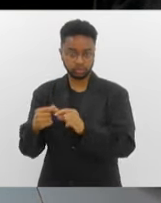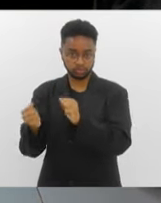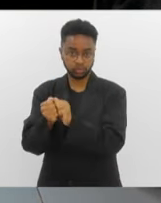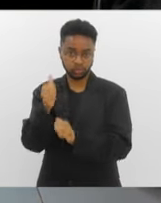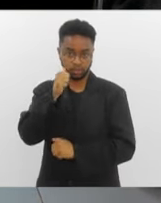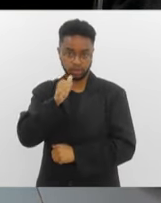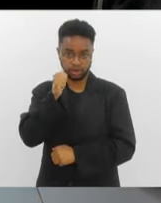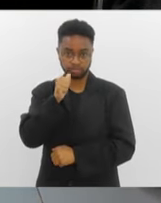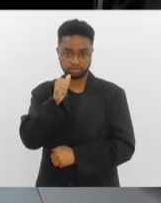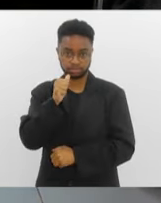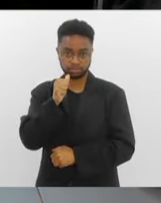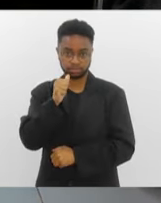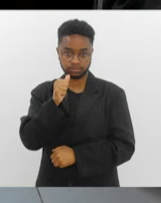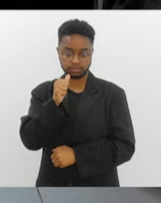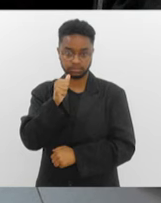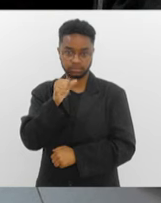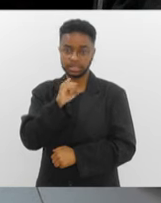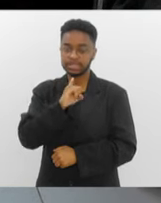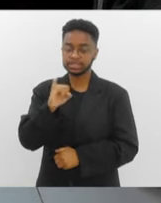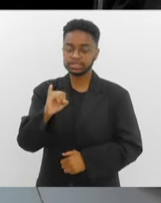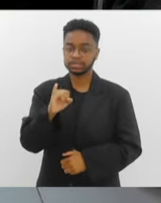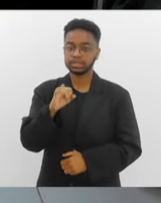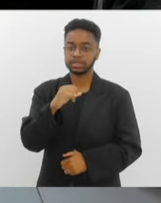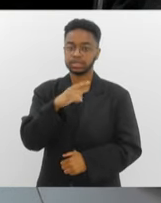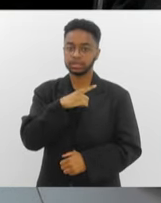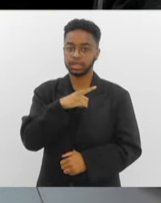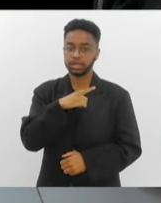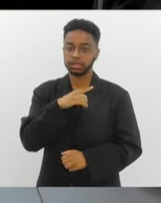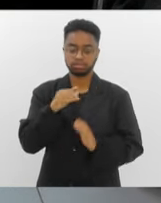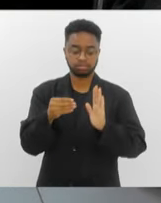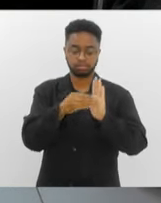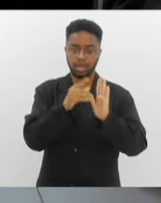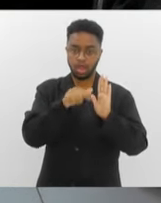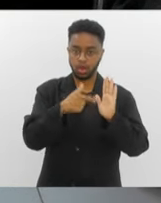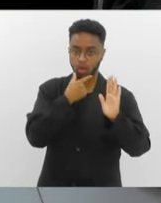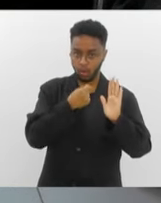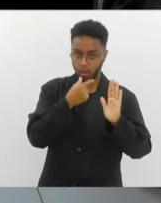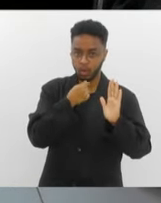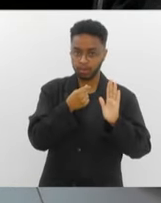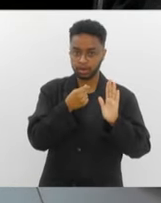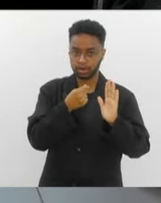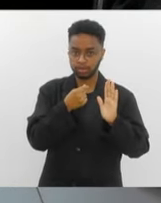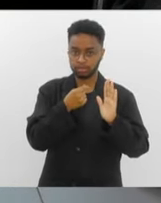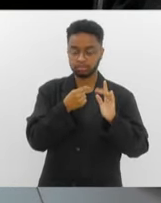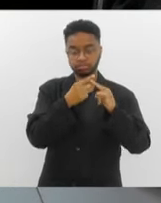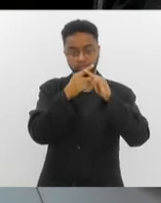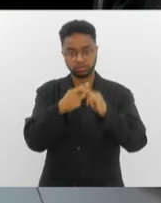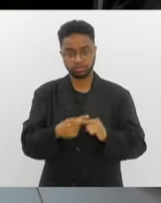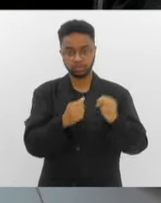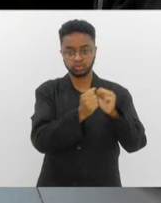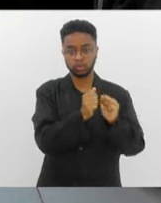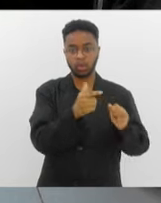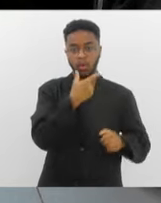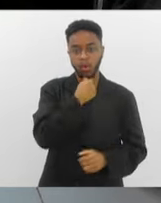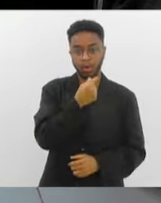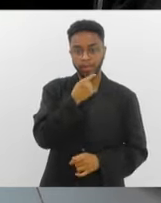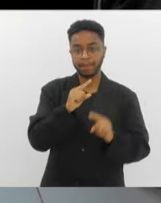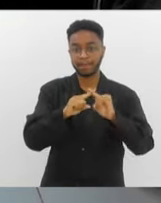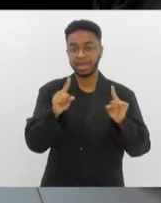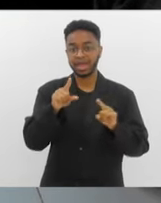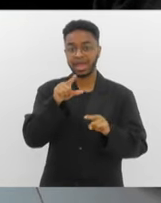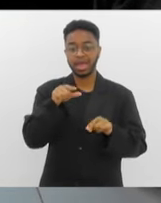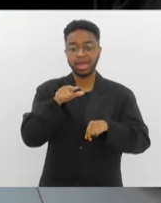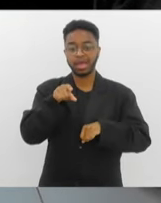mulheres. Se tiver escrito que ela é homem, ela vai fazer o TAF com os homens, mas a escolha